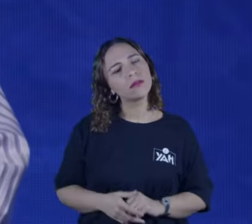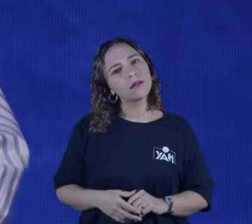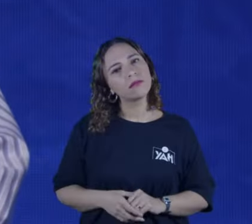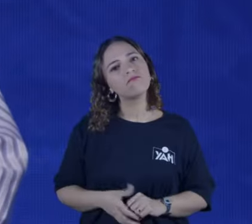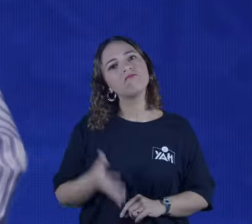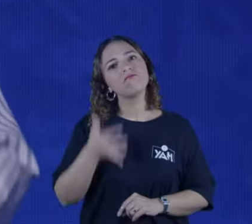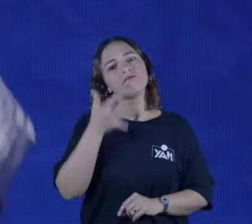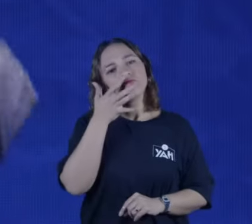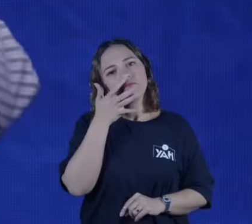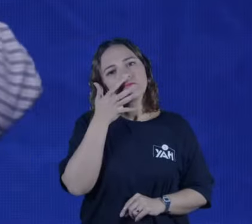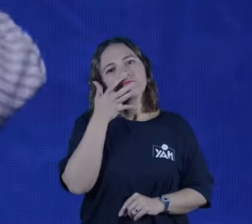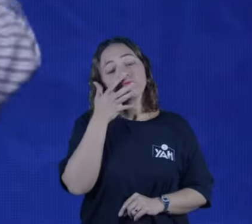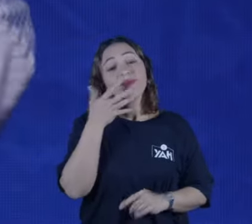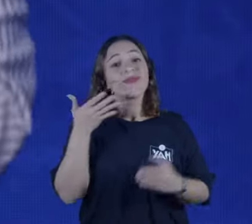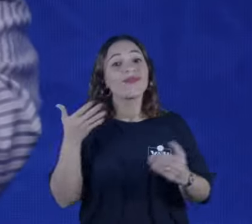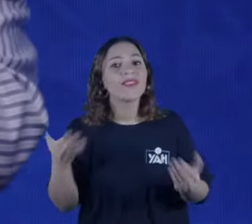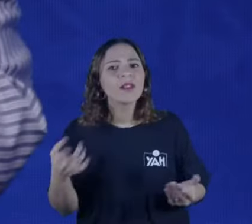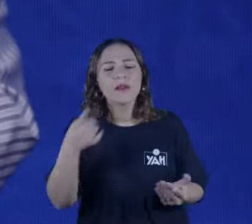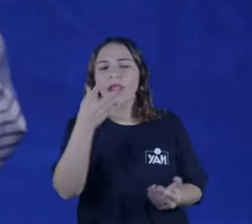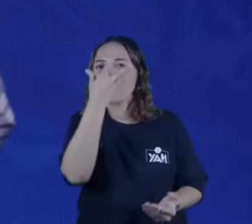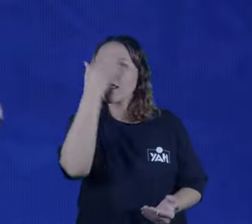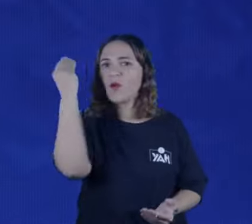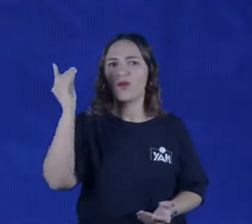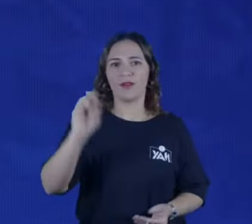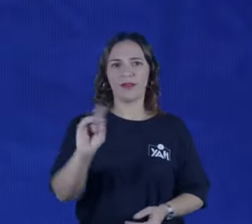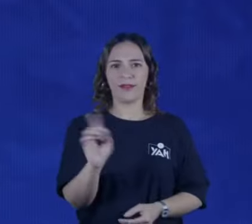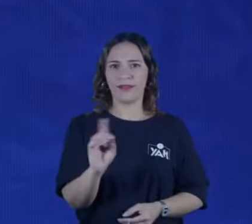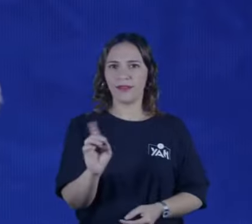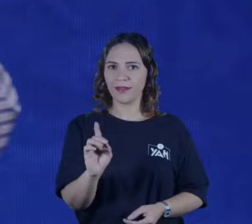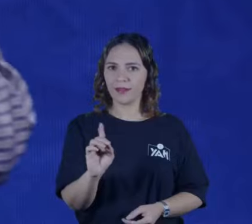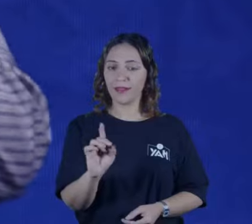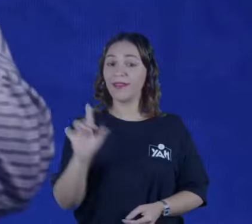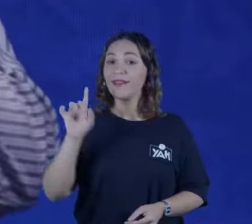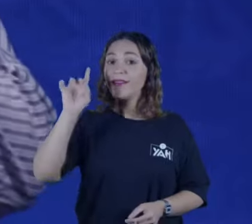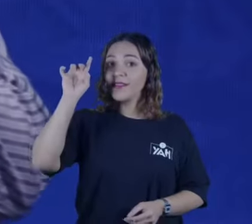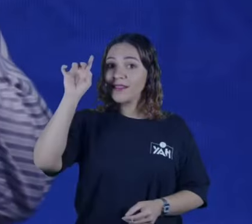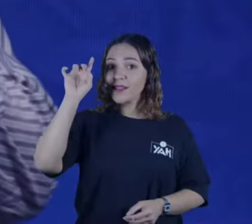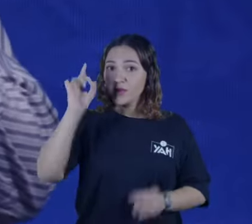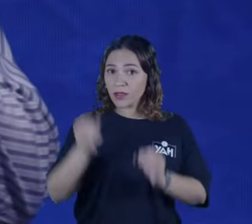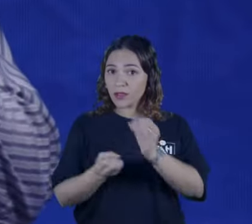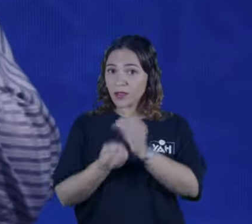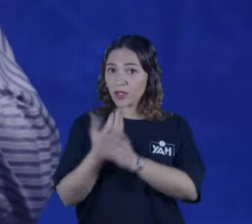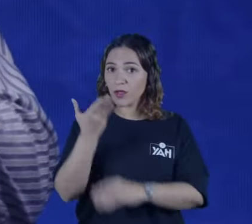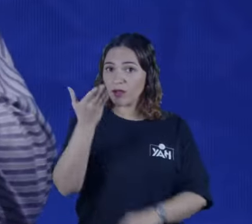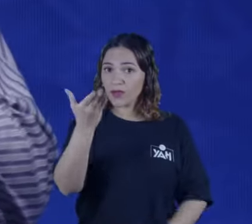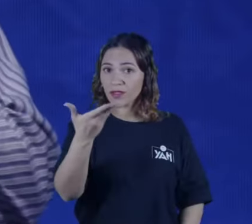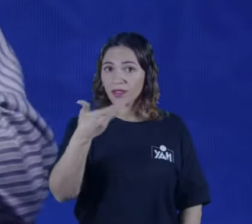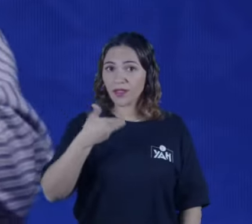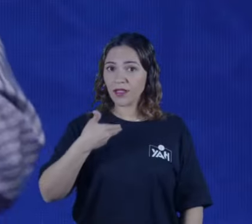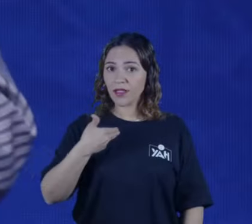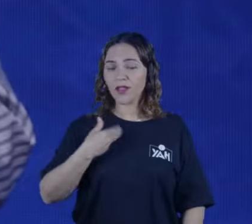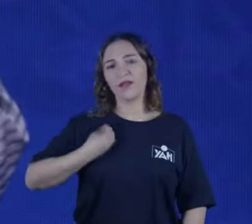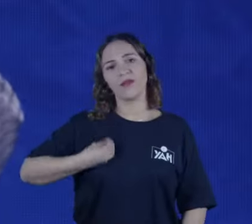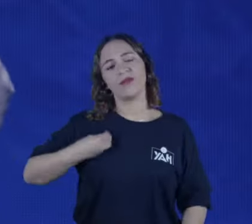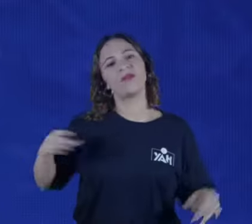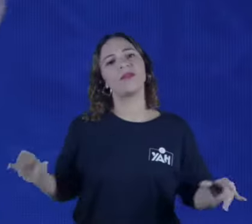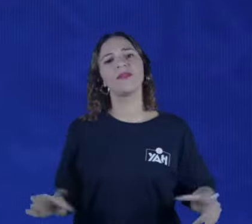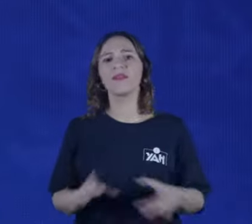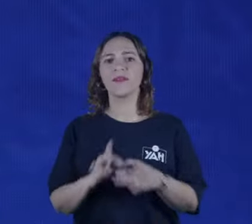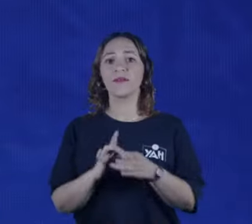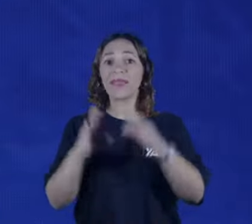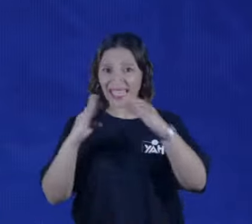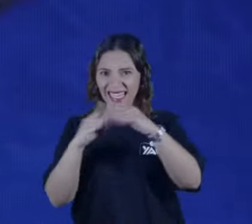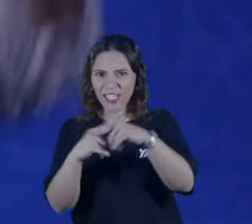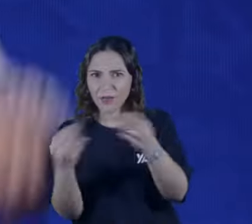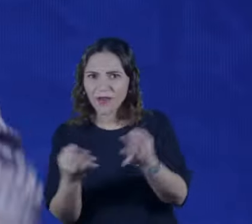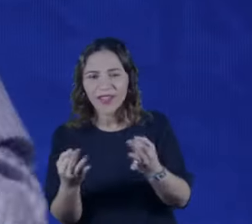Então, nunca se esqueça, Deus nos criou para viver em comunidade. A igreja é